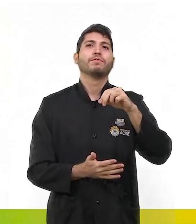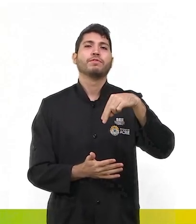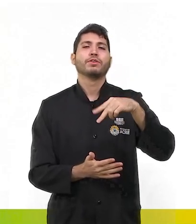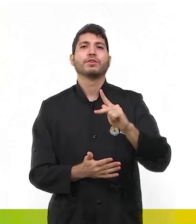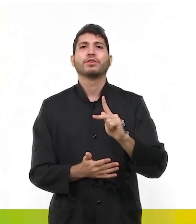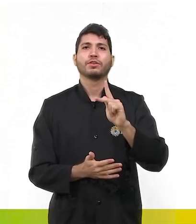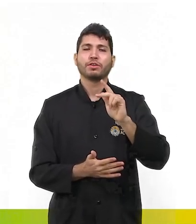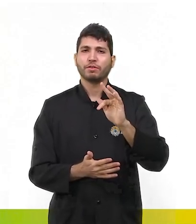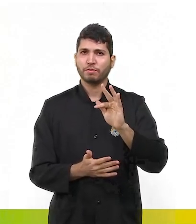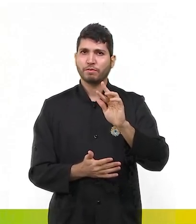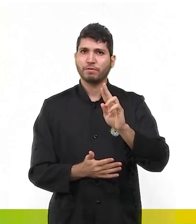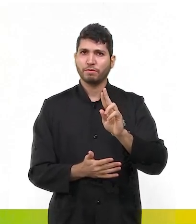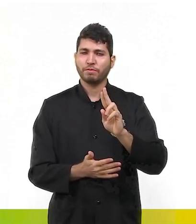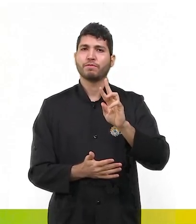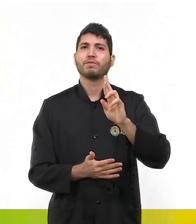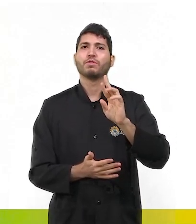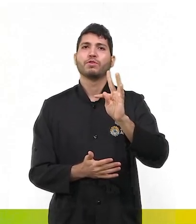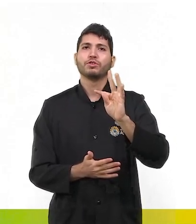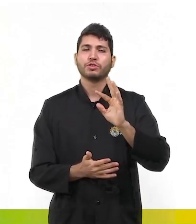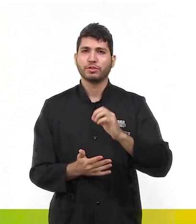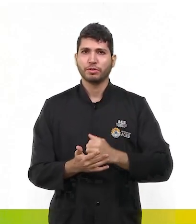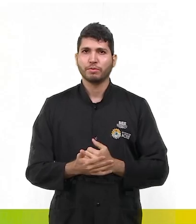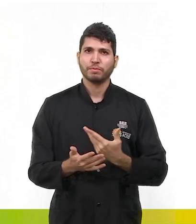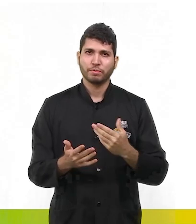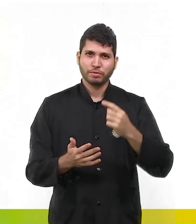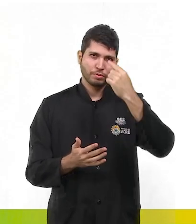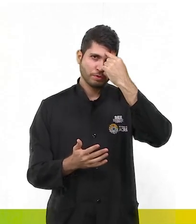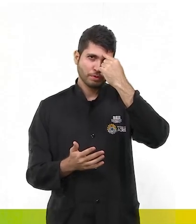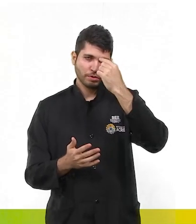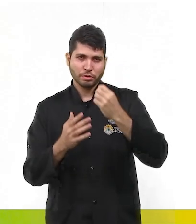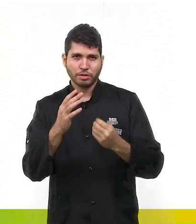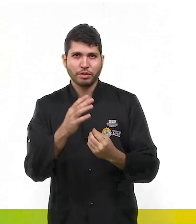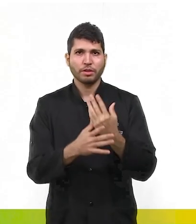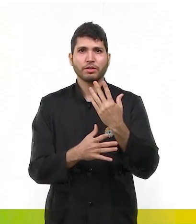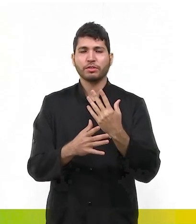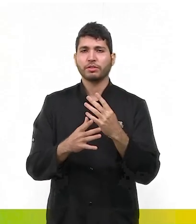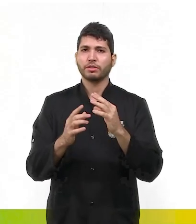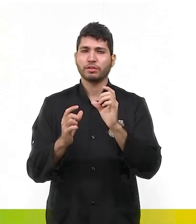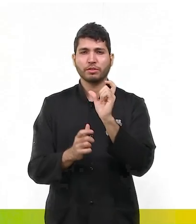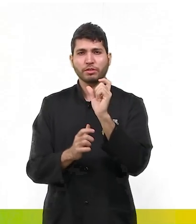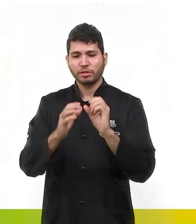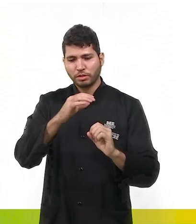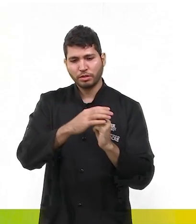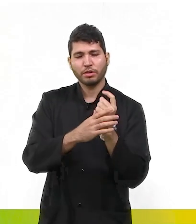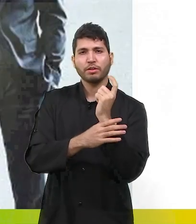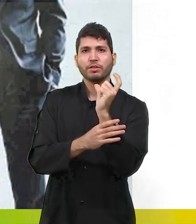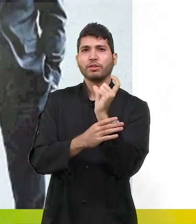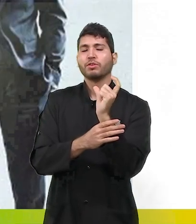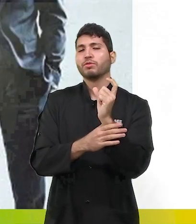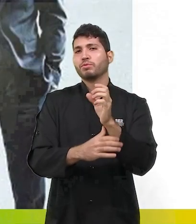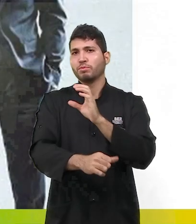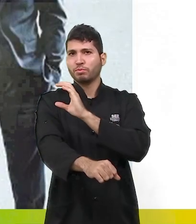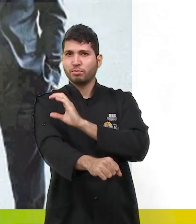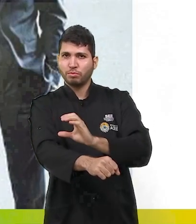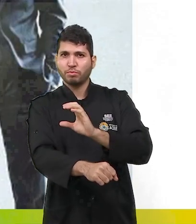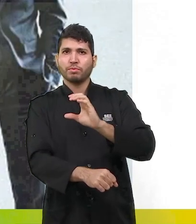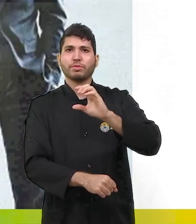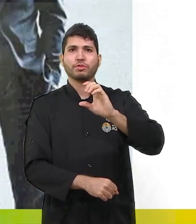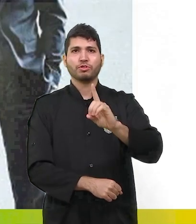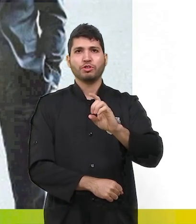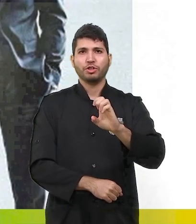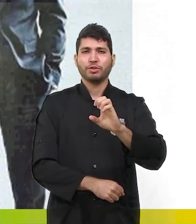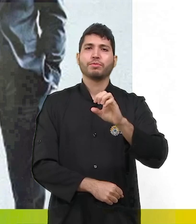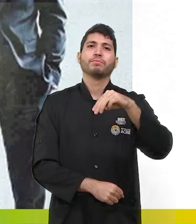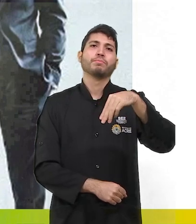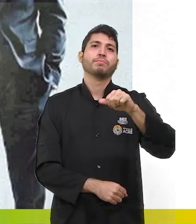que criaram justamente esse termo, cultura de massa, que a gente vai aprender bastante aqui ao longo dessa aula de hoje. E na